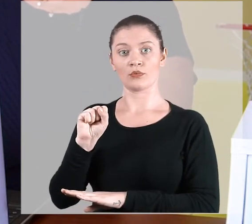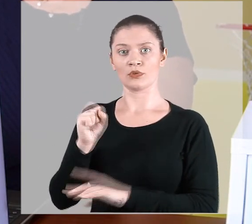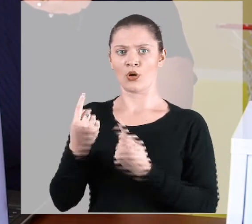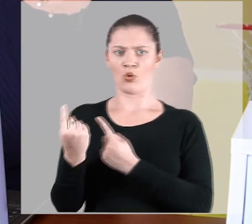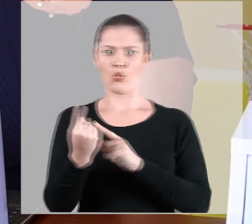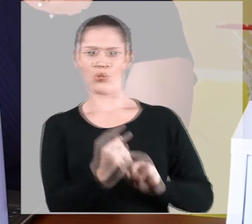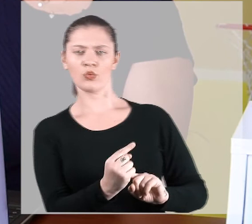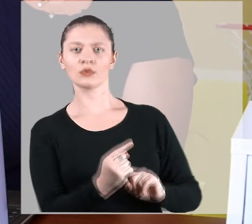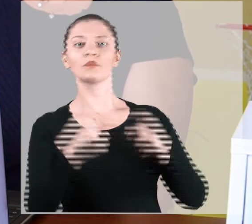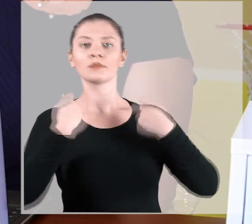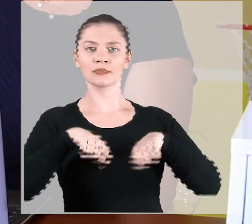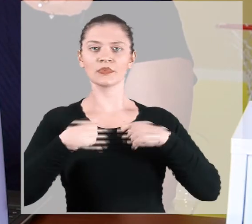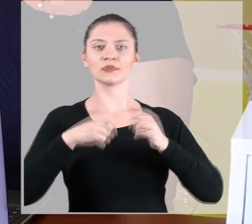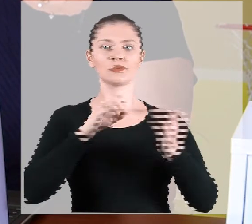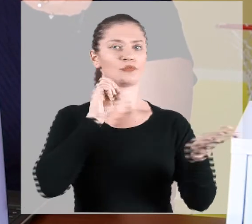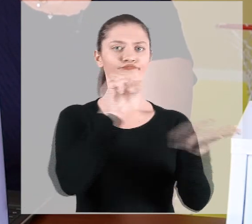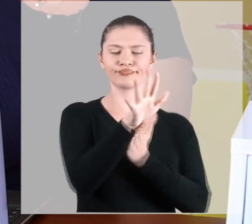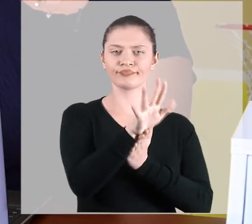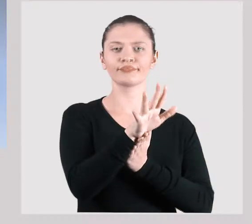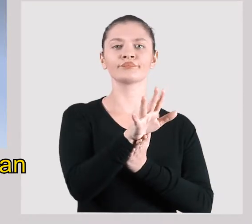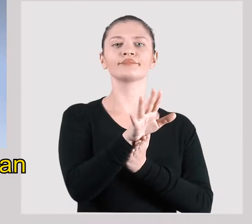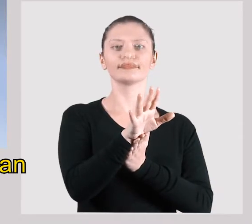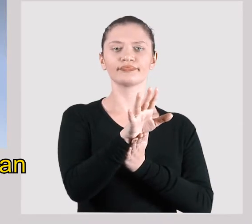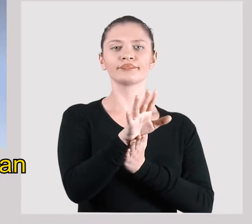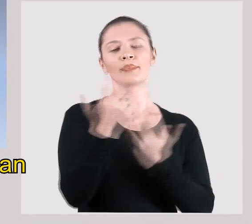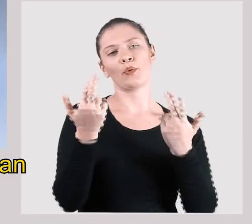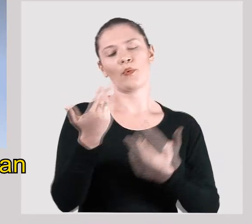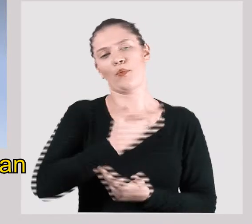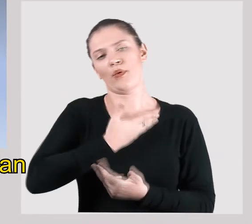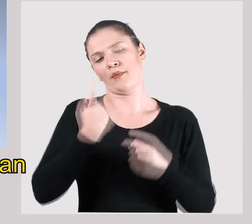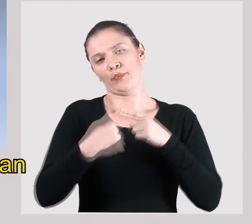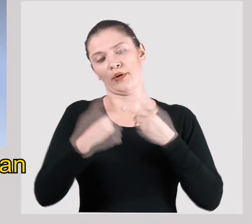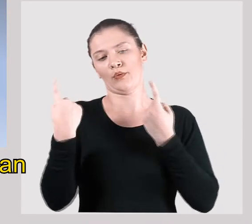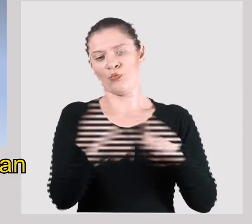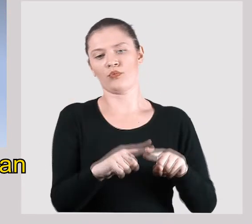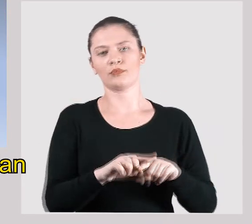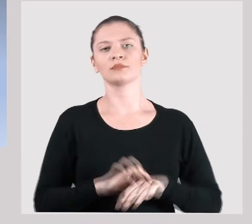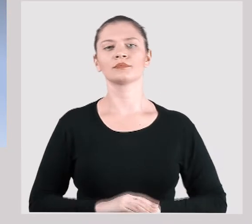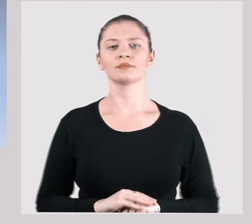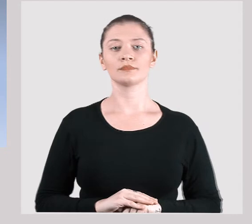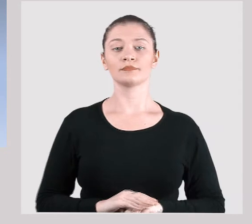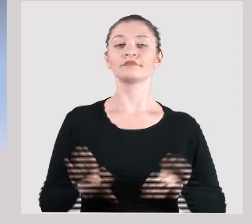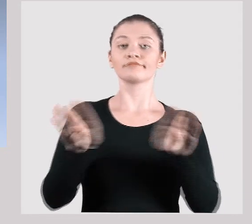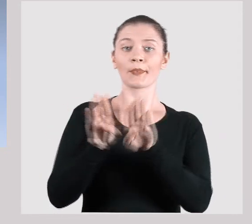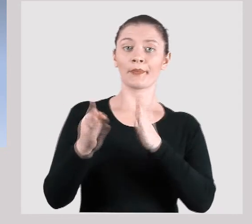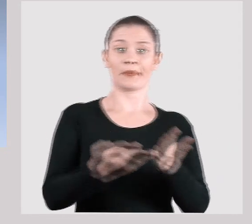ele teve que sair de lá, assim como vários outros colegas. O American College of Pediatricians nos Estados Unidos também